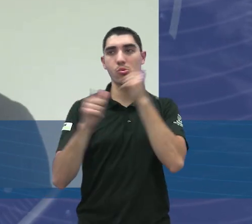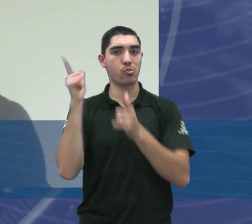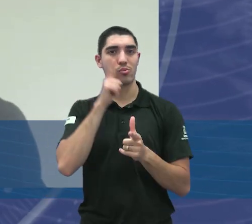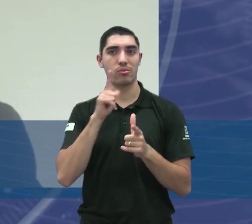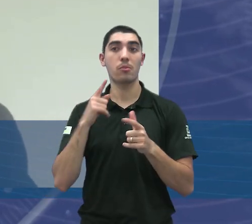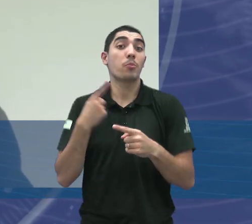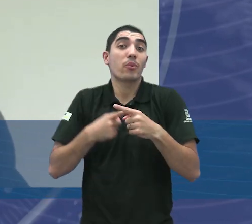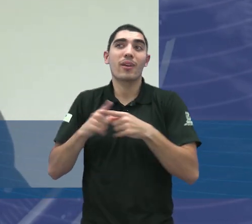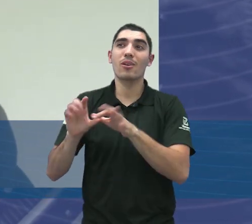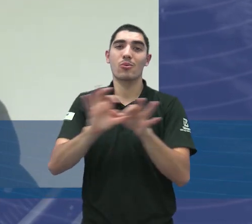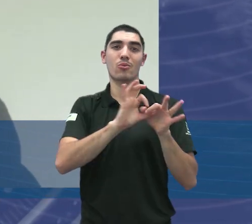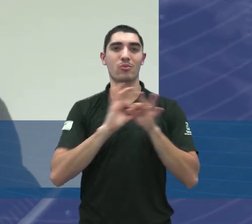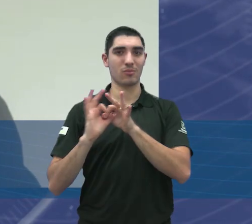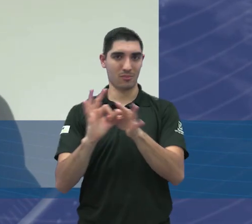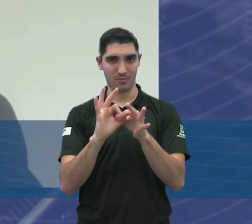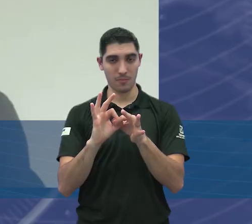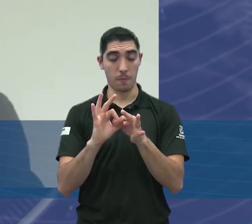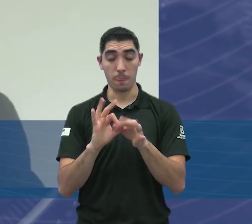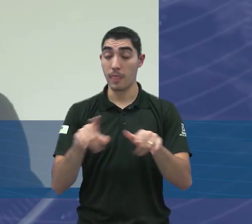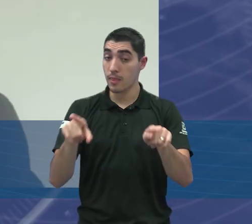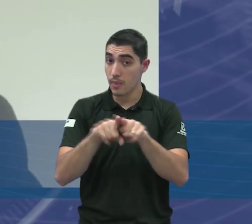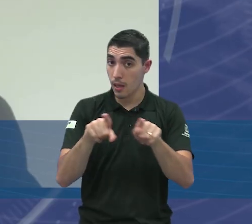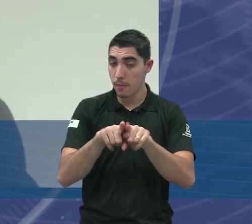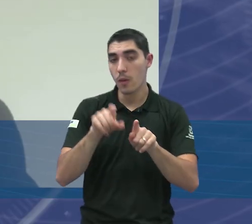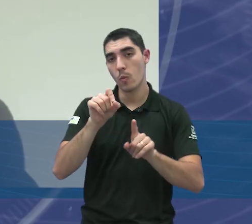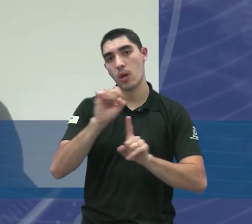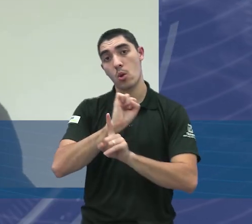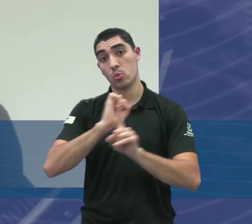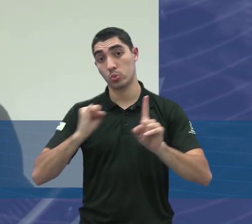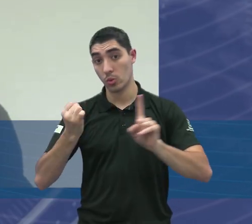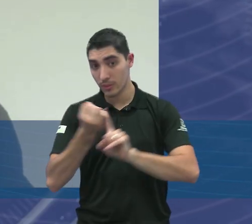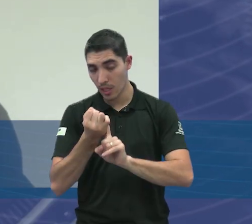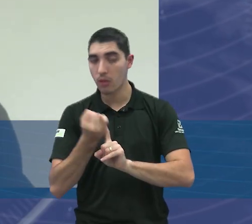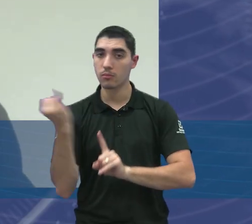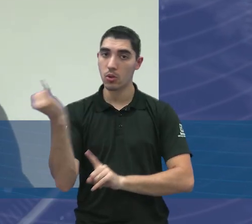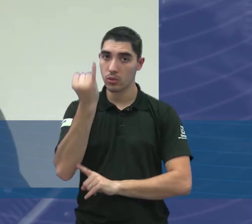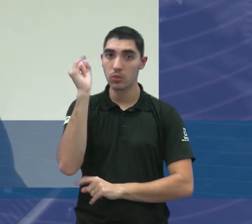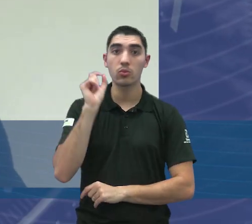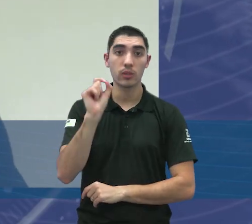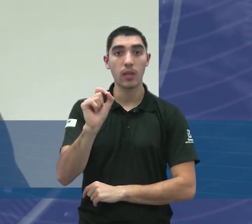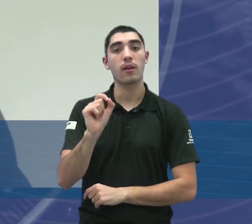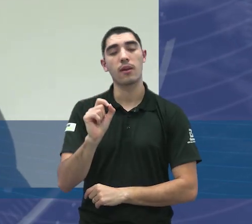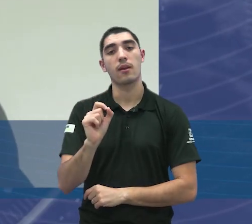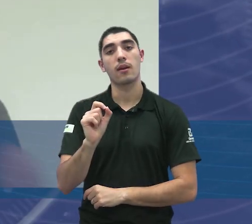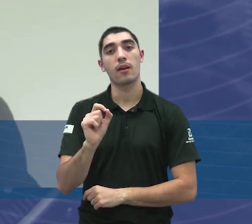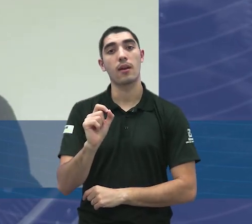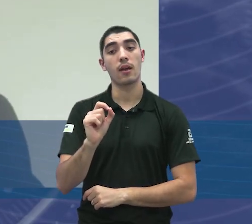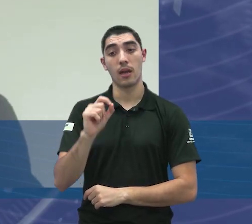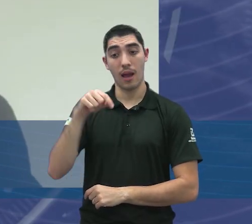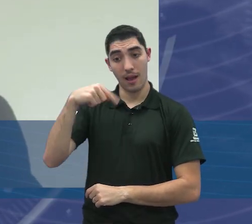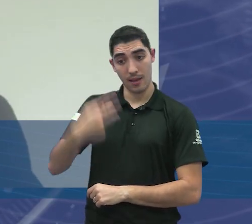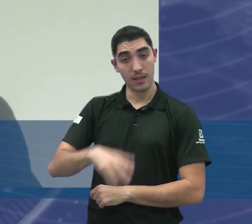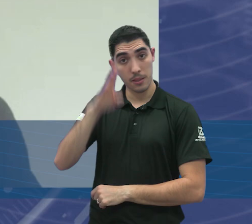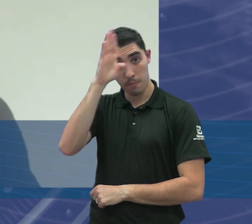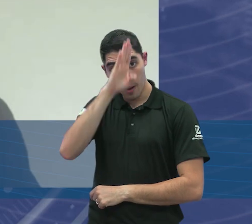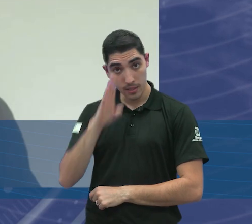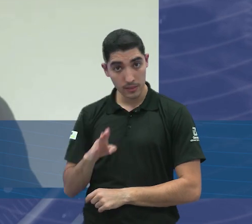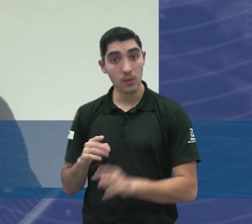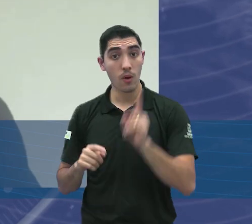coisa social que nós temos que cumprir, porque nós somos o celeiro do